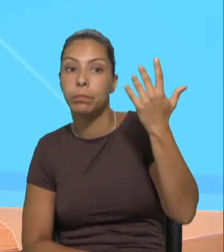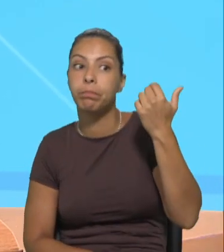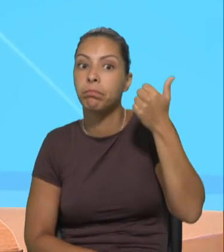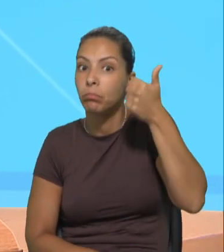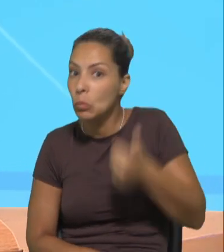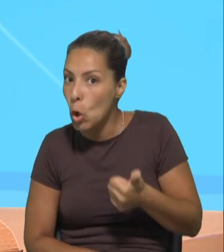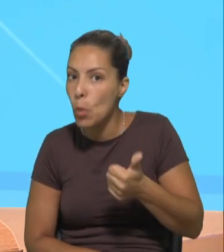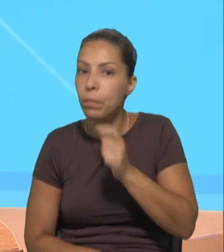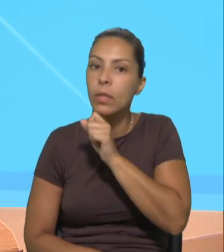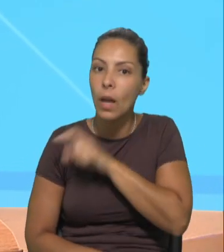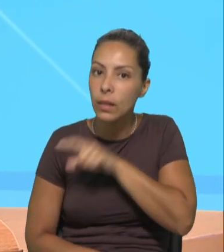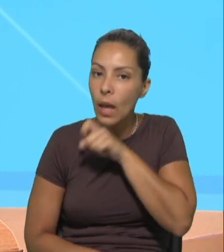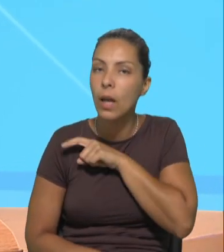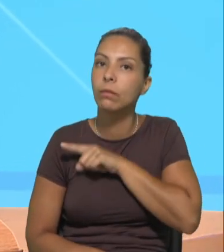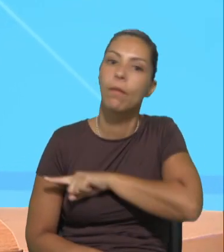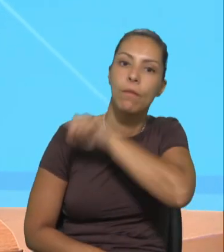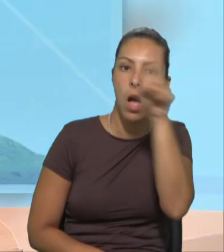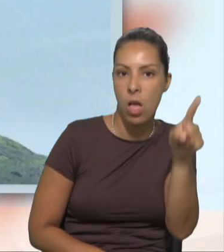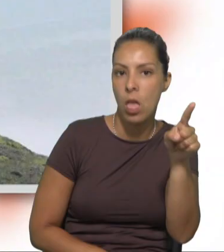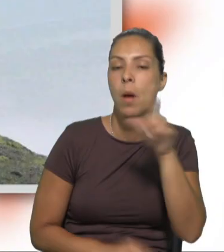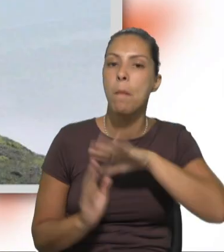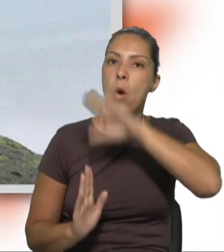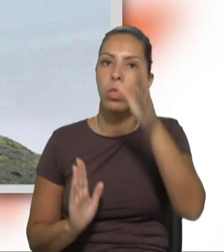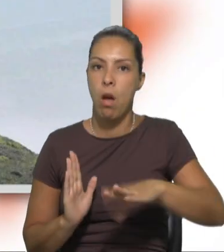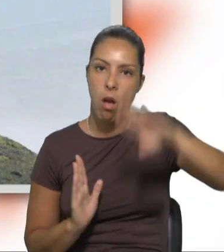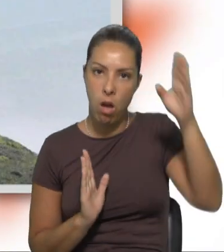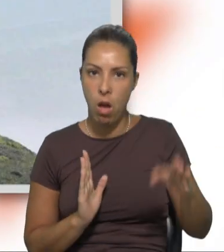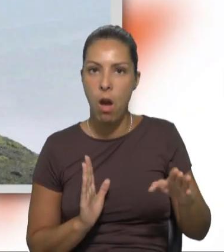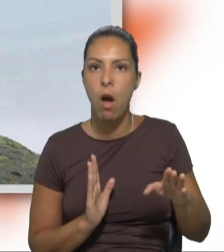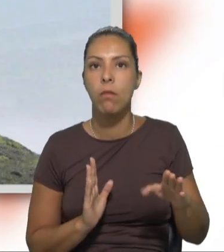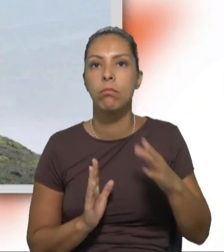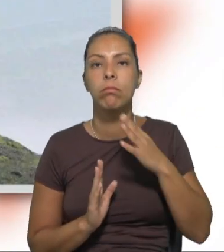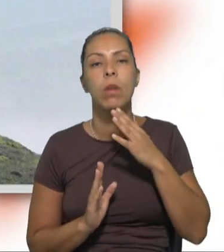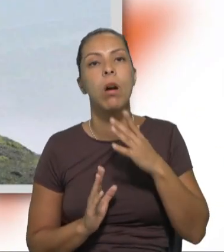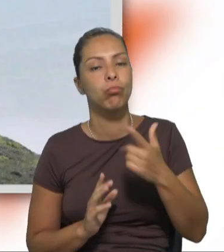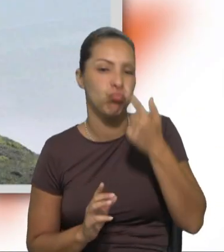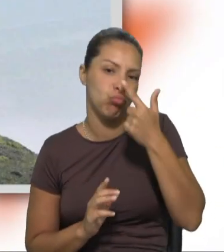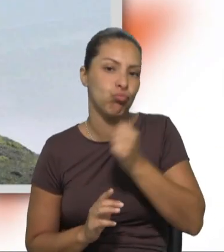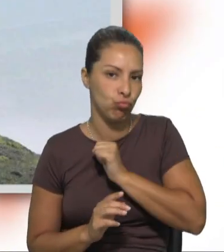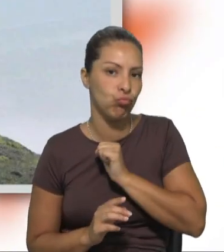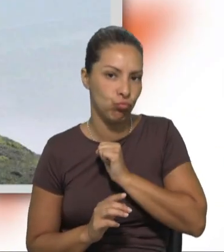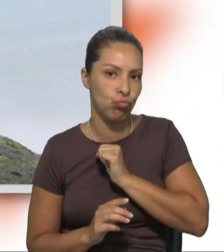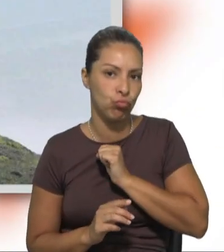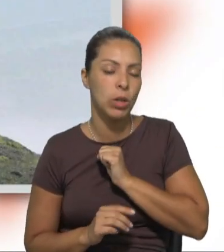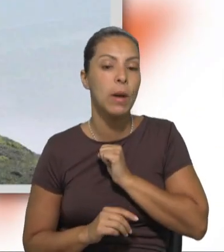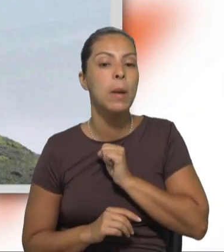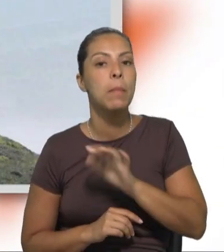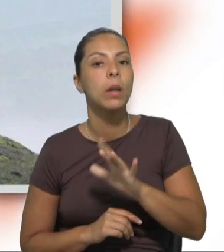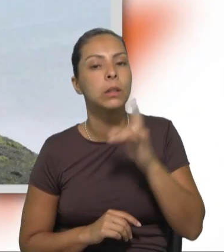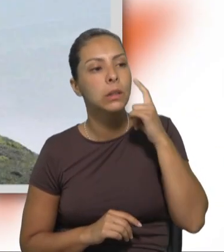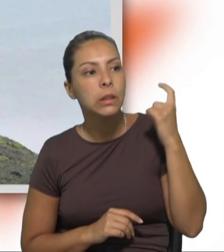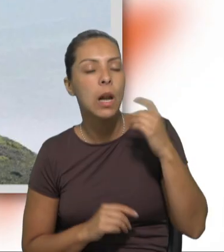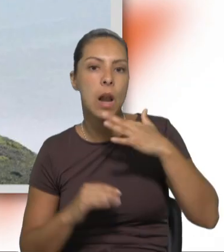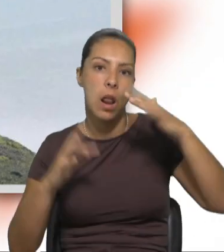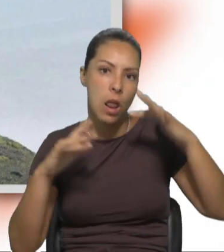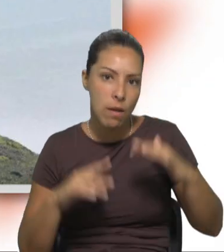essas condições, procuro sempre fazer alguma atividade na montanha. E procuro a neve,